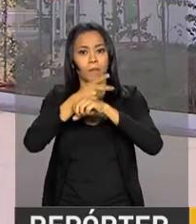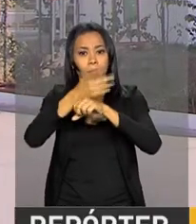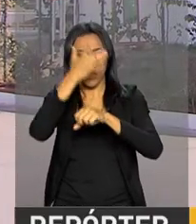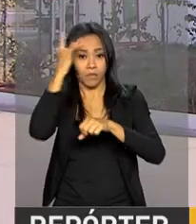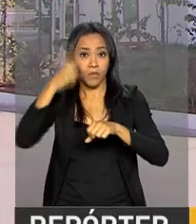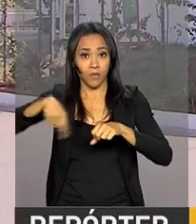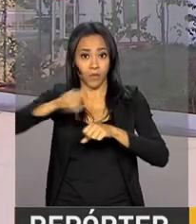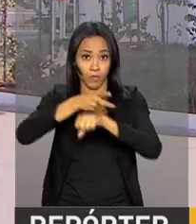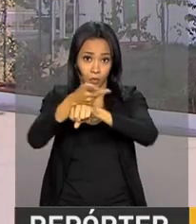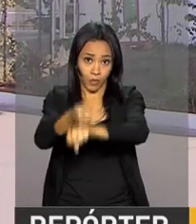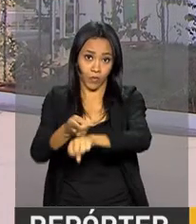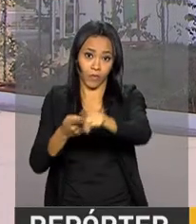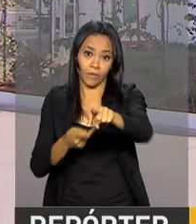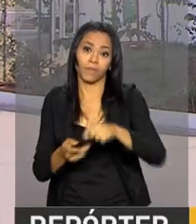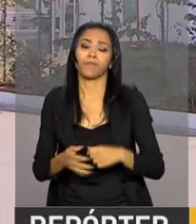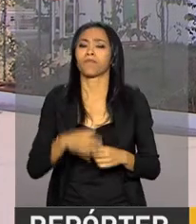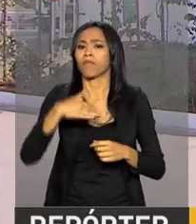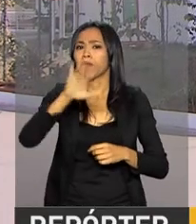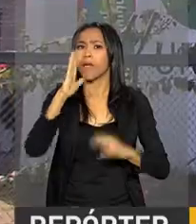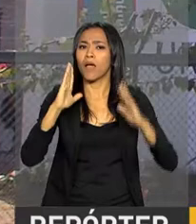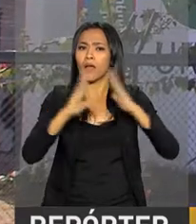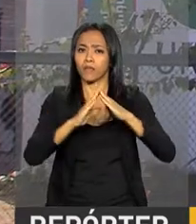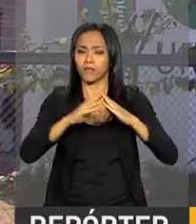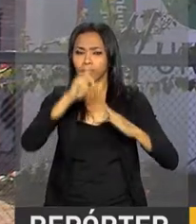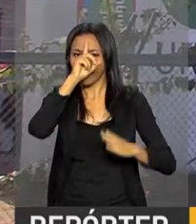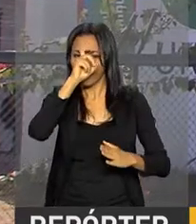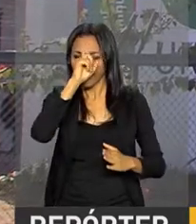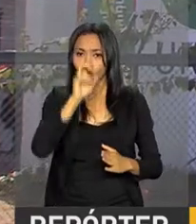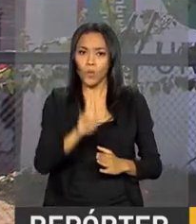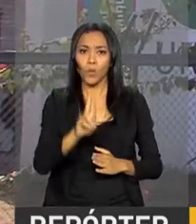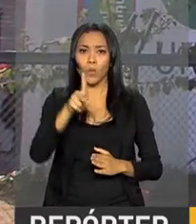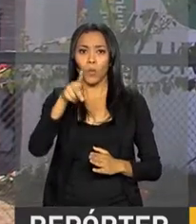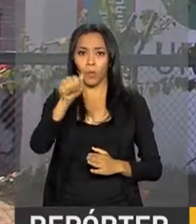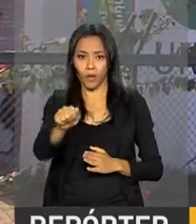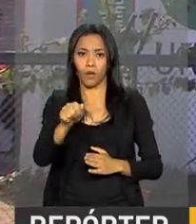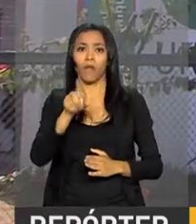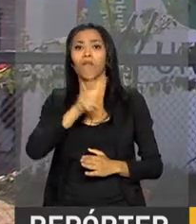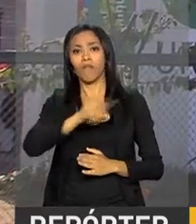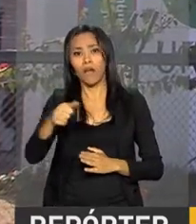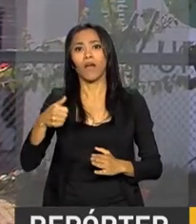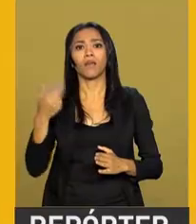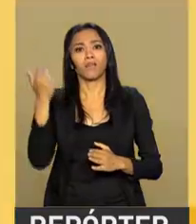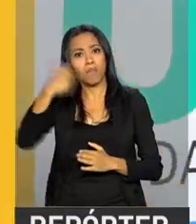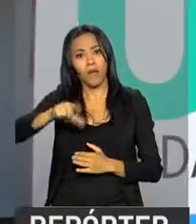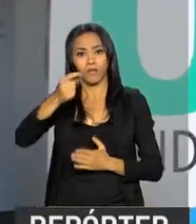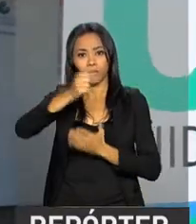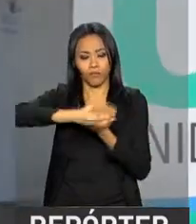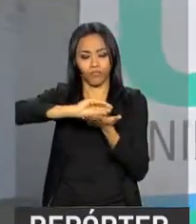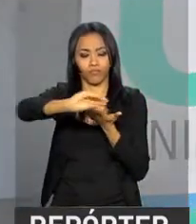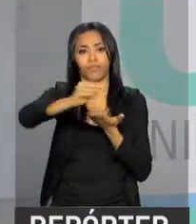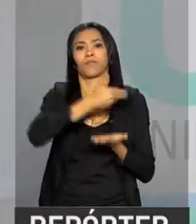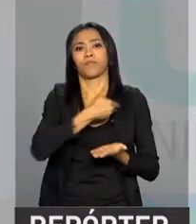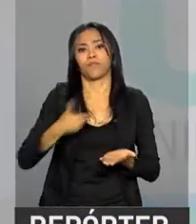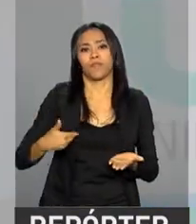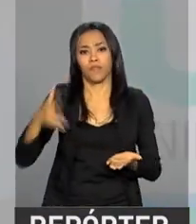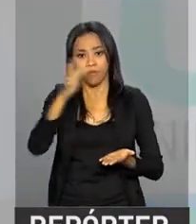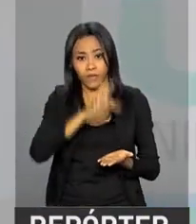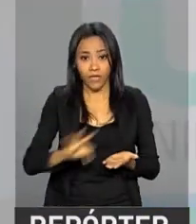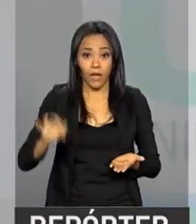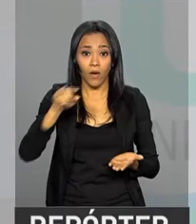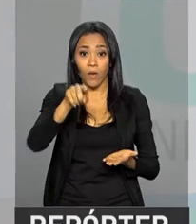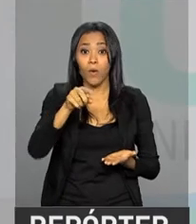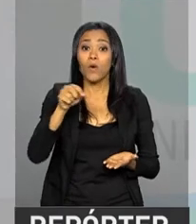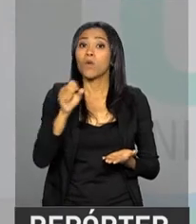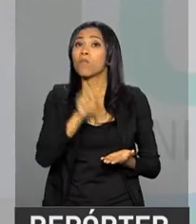46 unidades de pronto atendimento vão receber recursos federais para custeio essas unidades estão localizadas em